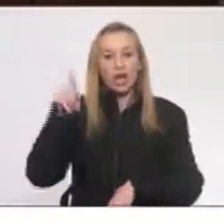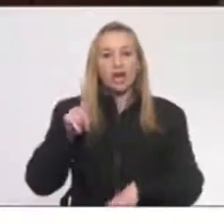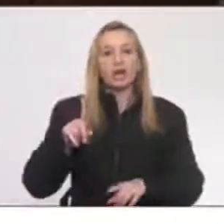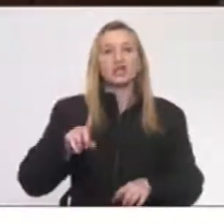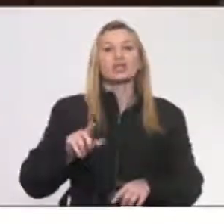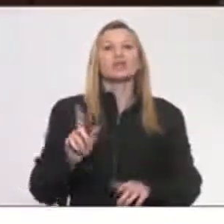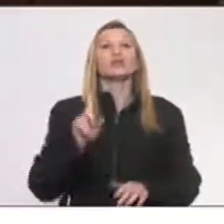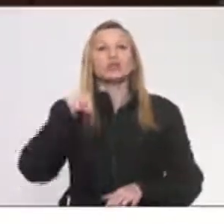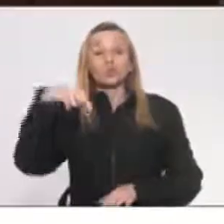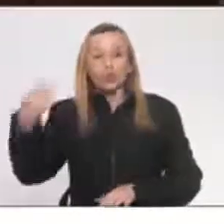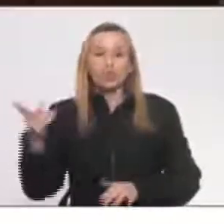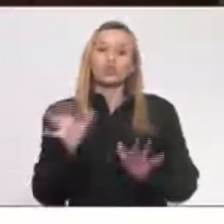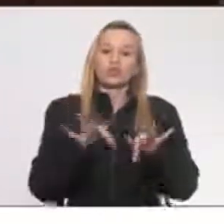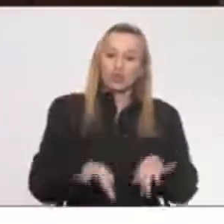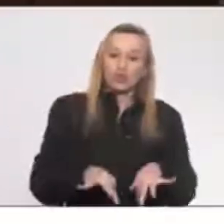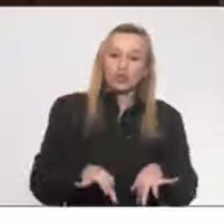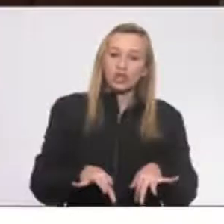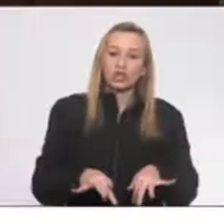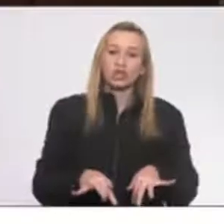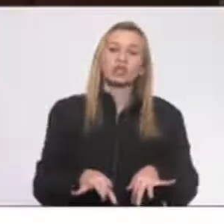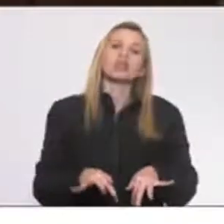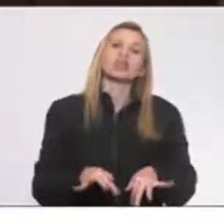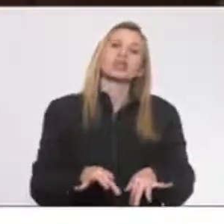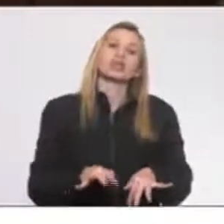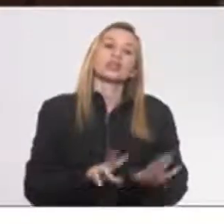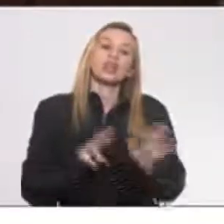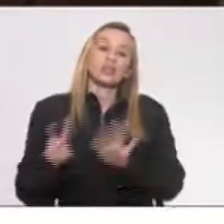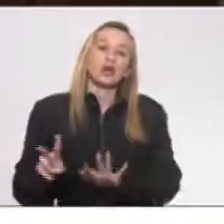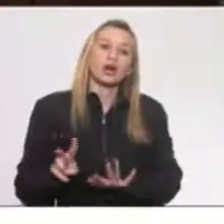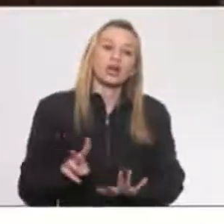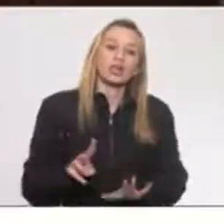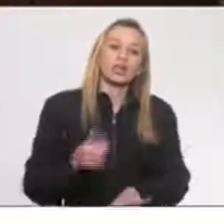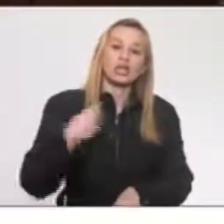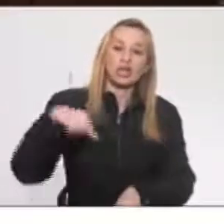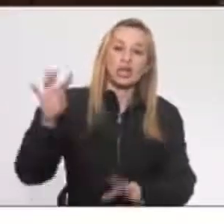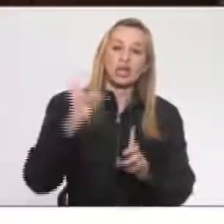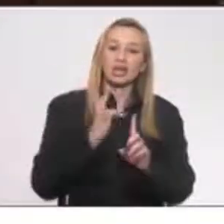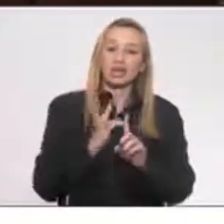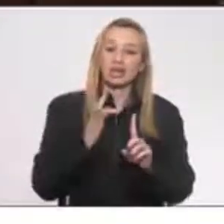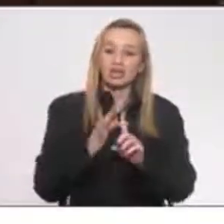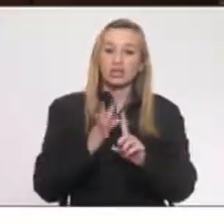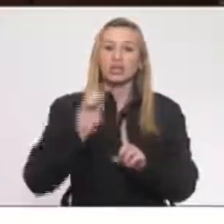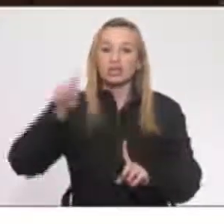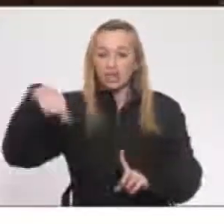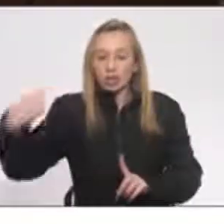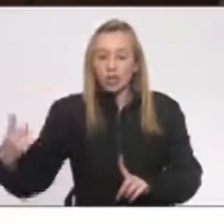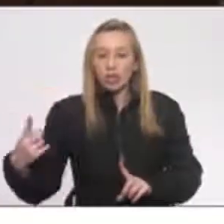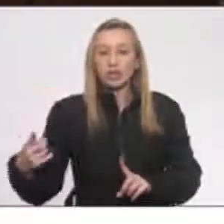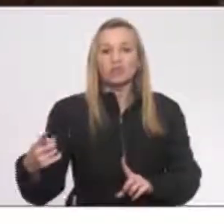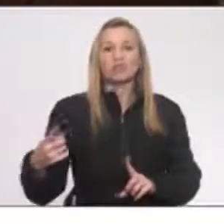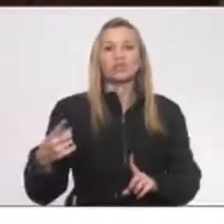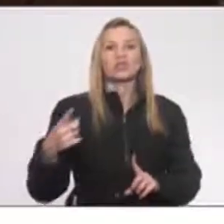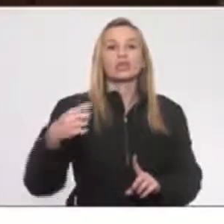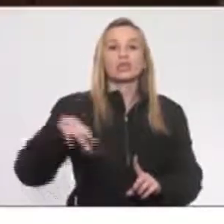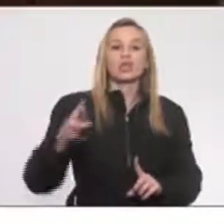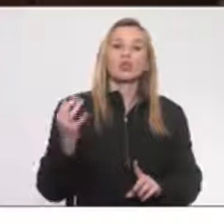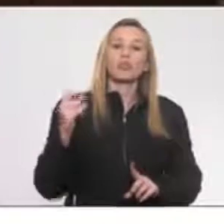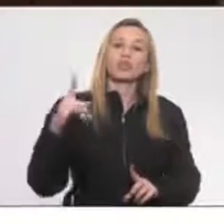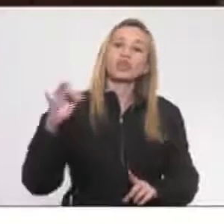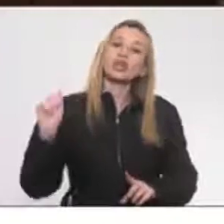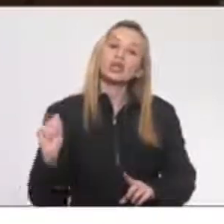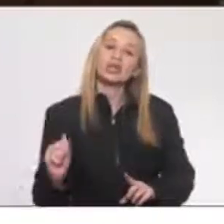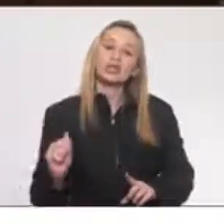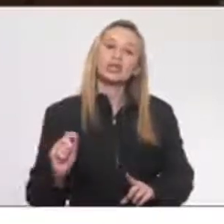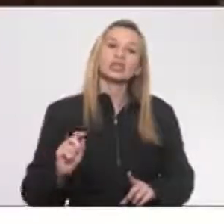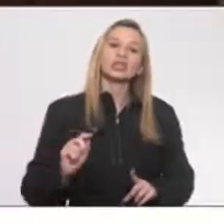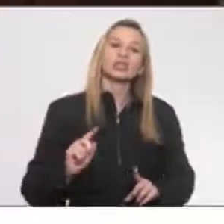outros municípios, no final de semana estive em Teresópolis, no próximo semana estarei na região metropolitana, na região